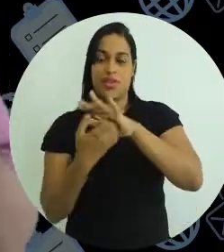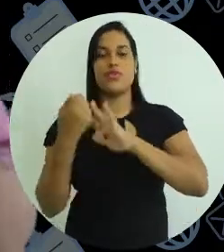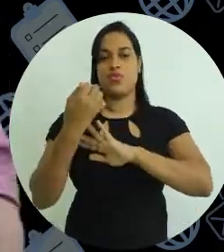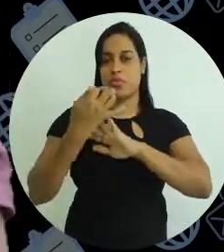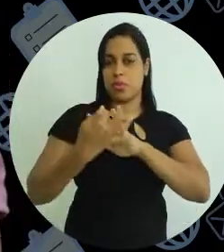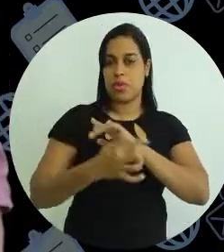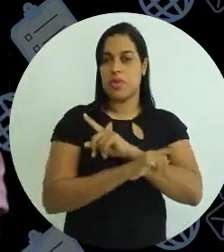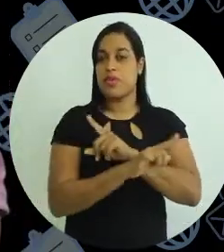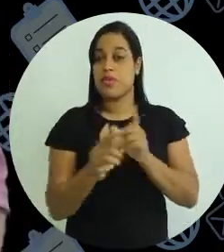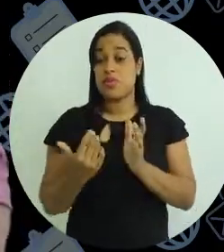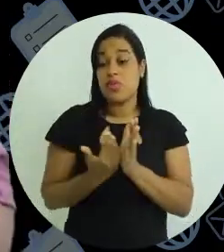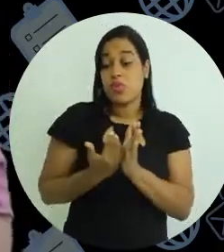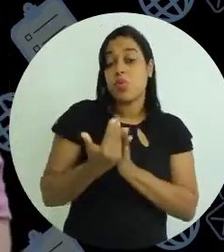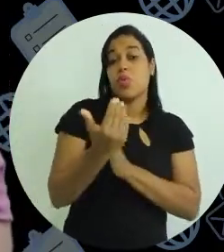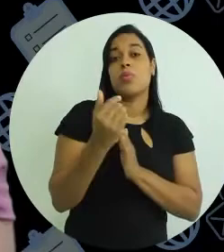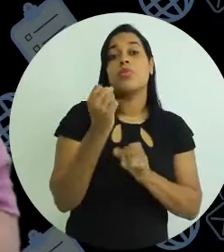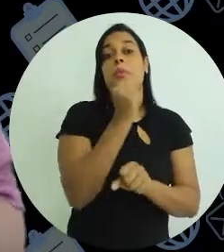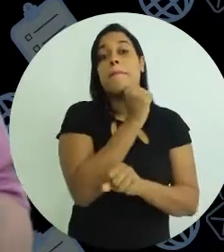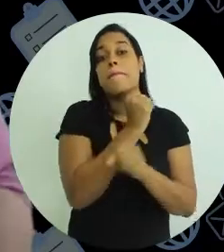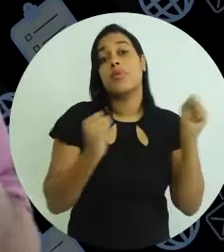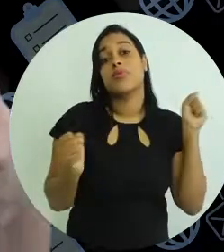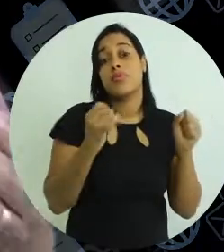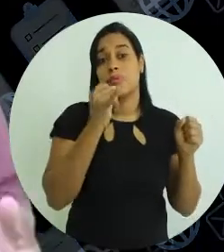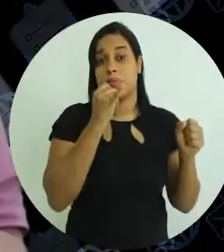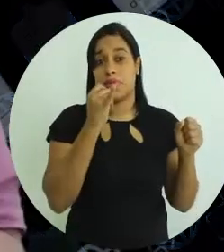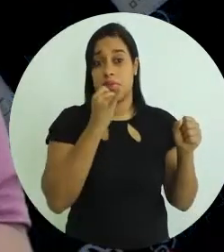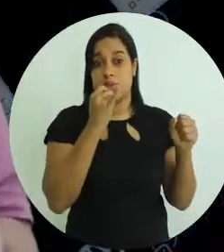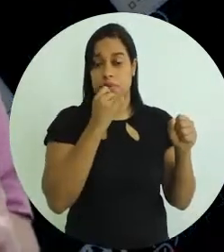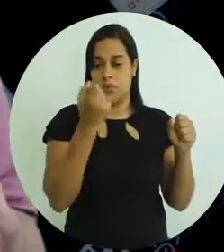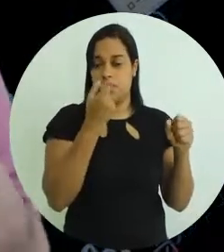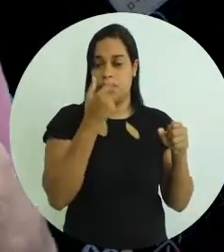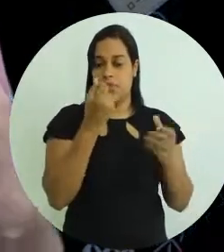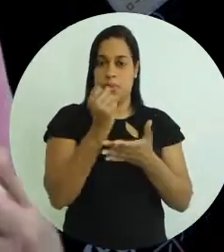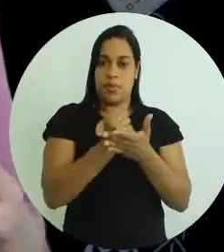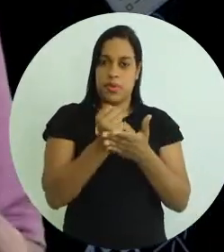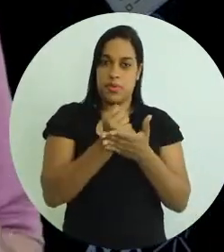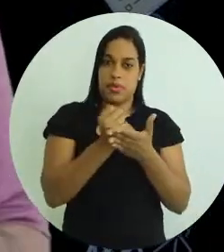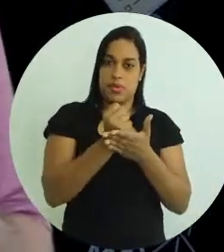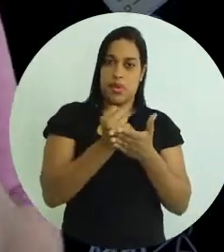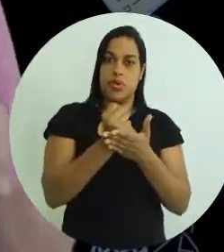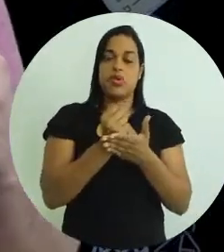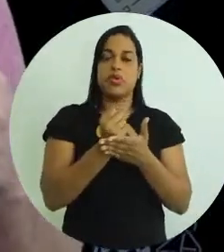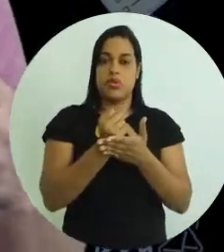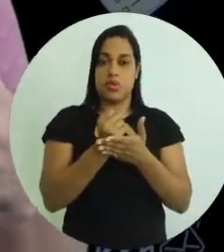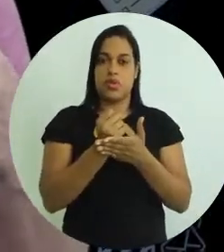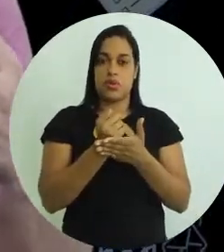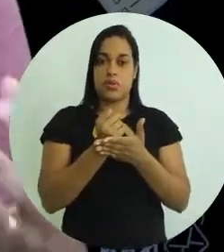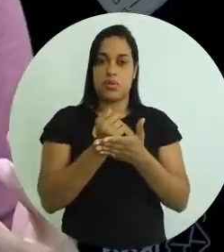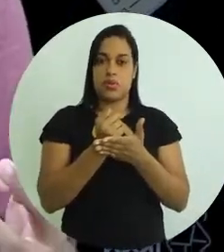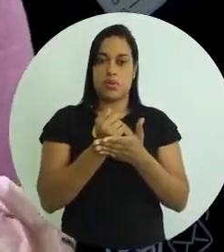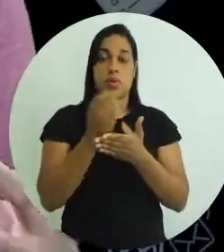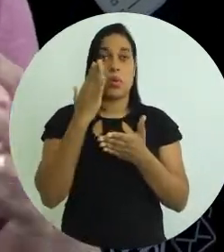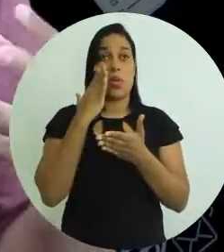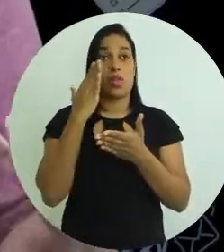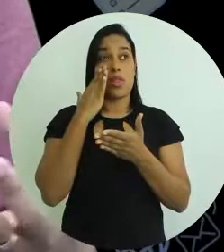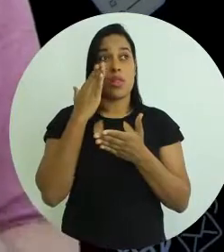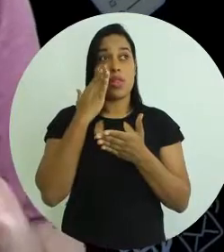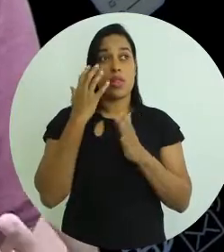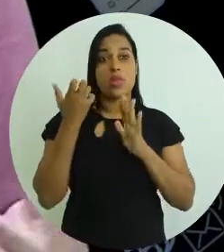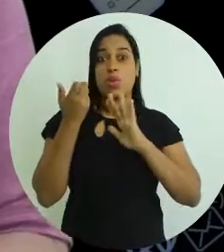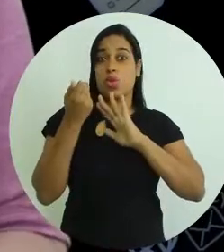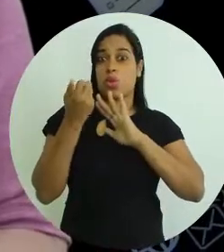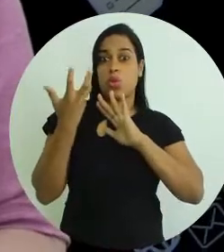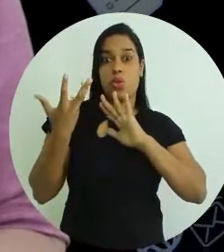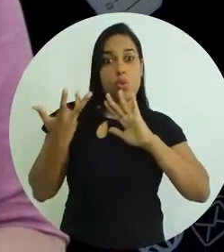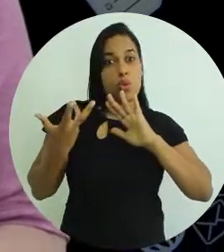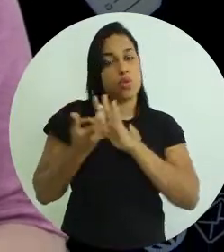para vocês no começo, é impossível para o farmacêutico, você como dono da farmácia, entender tudo o que acontece com a